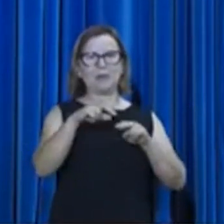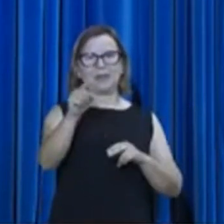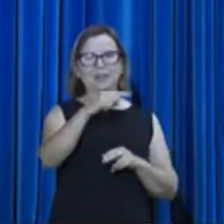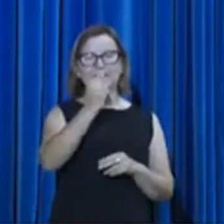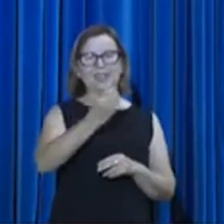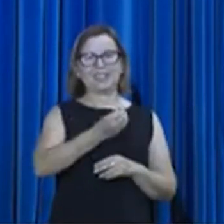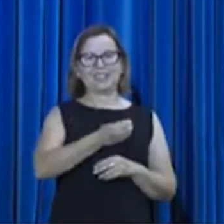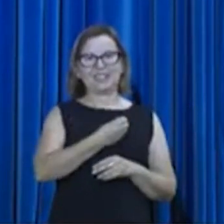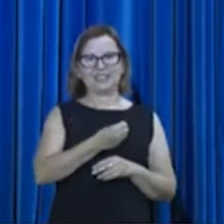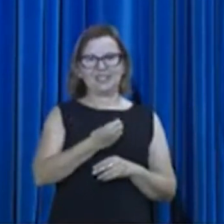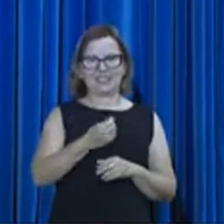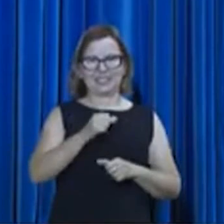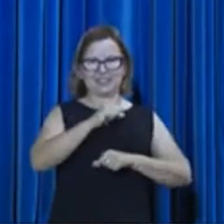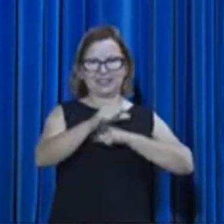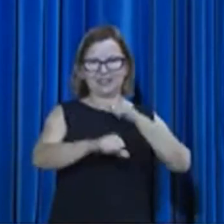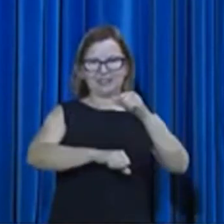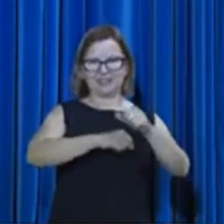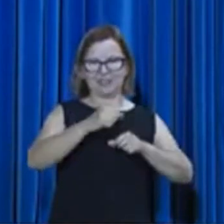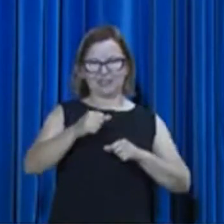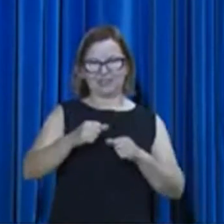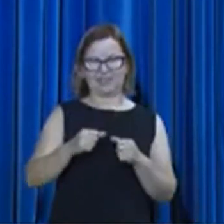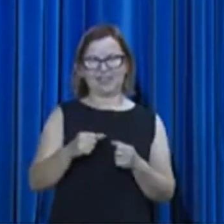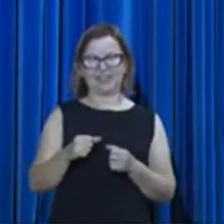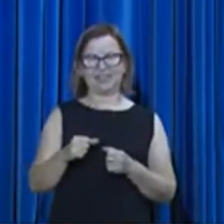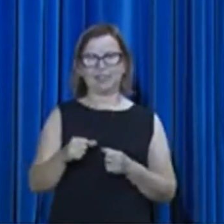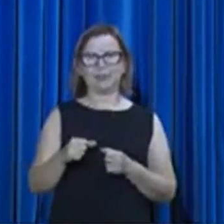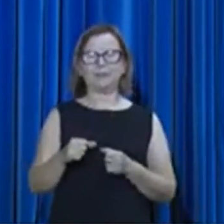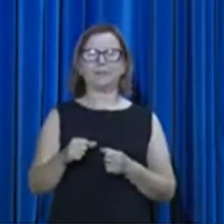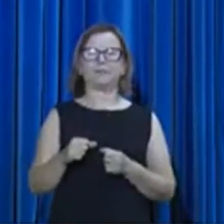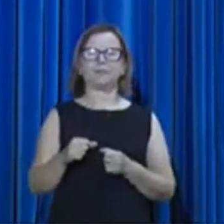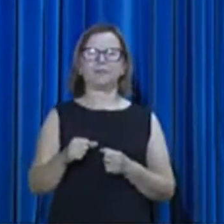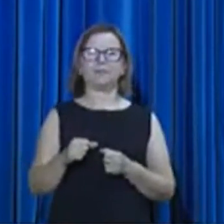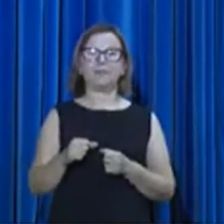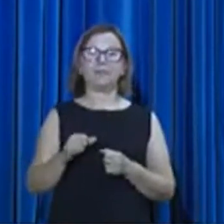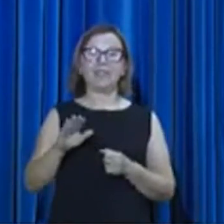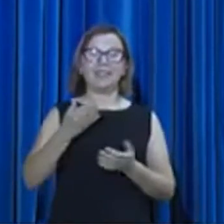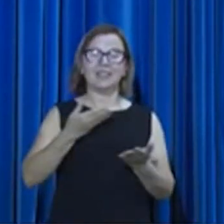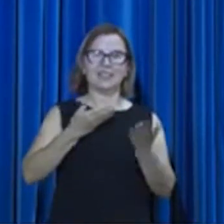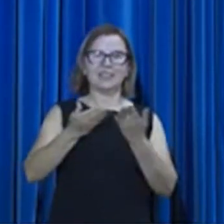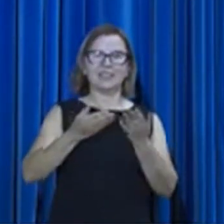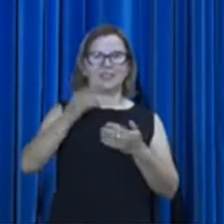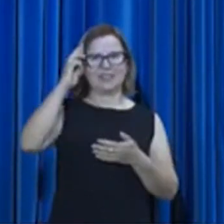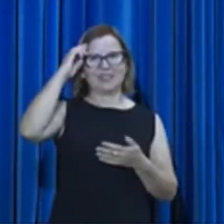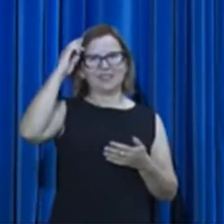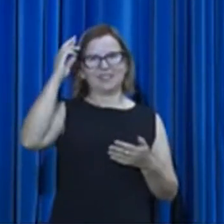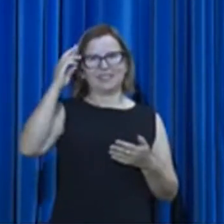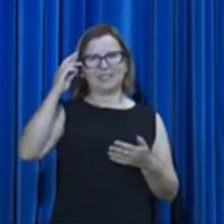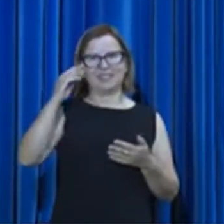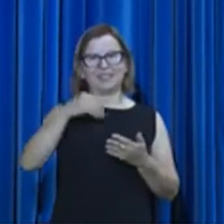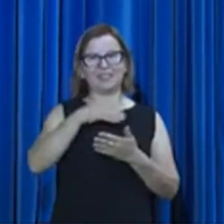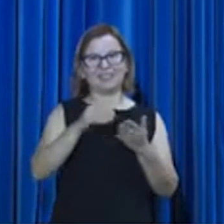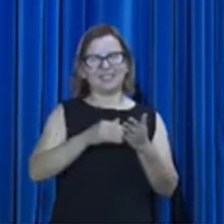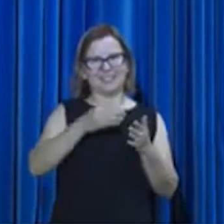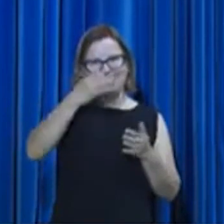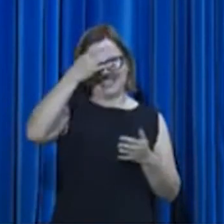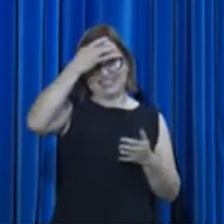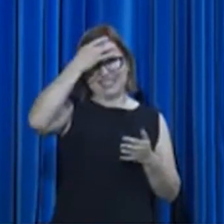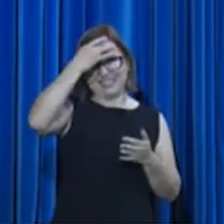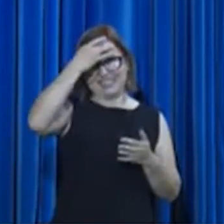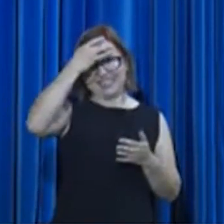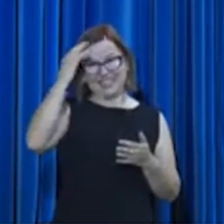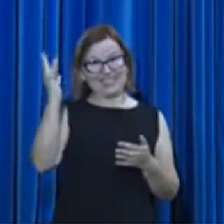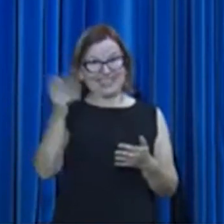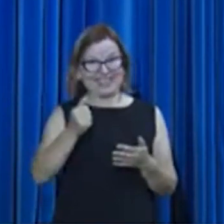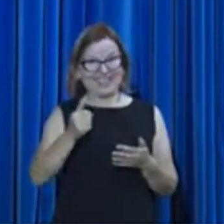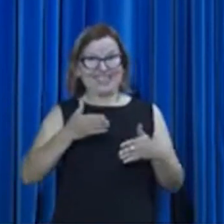da cruz estiver sendo levada dia a dia, nós vamos servir ao Senhor com tudo, com todos os talentos e com alegria diante